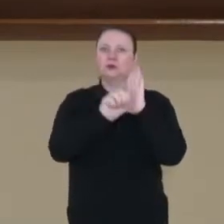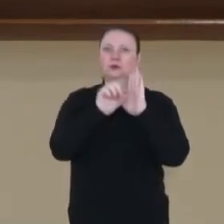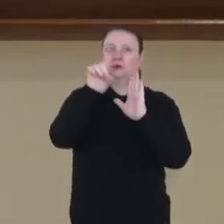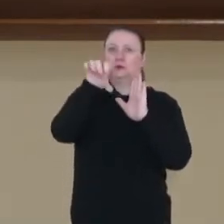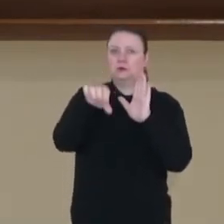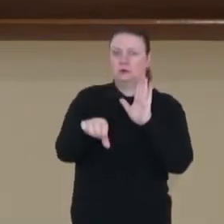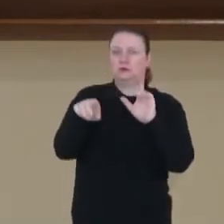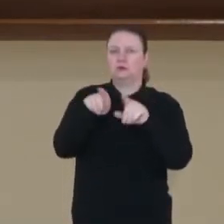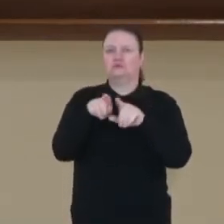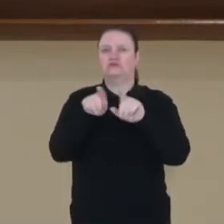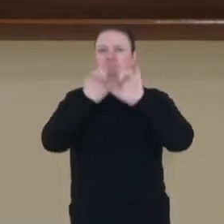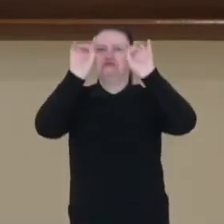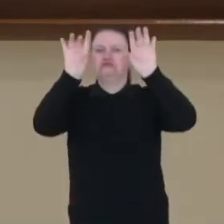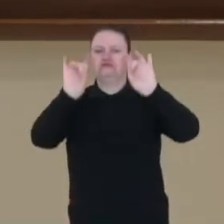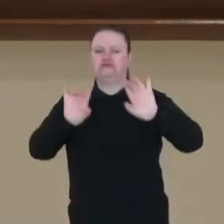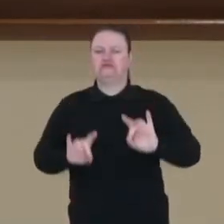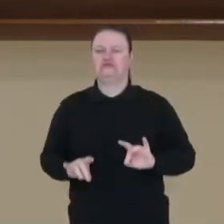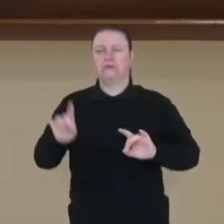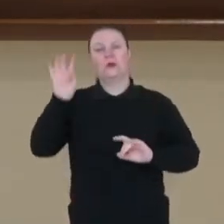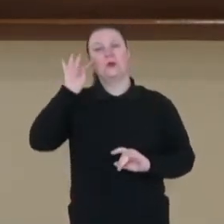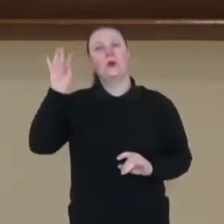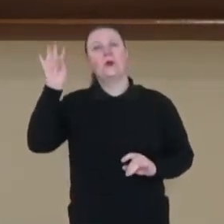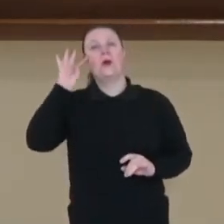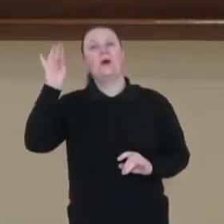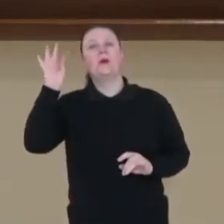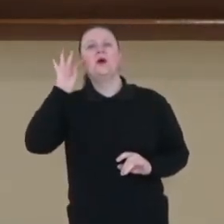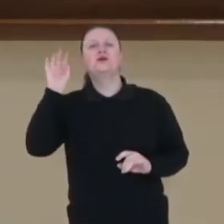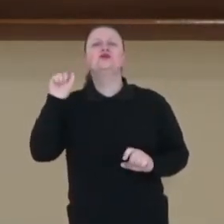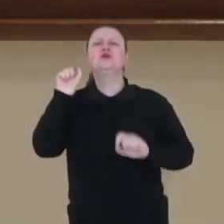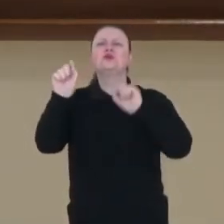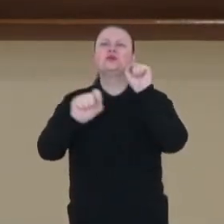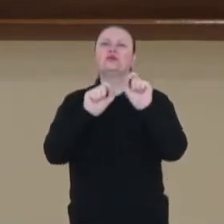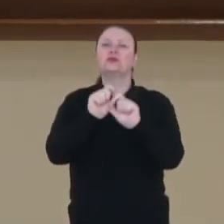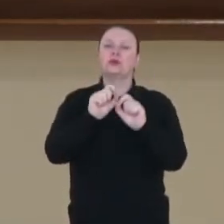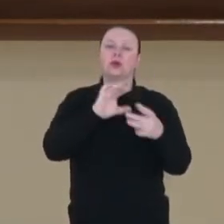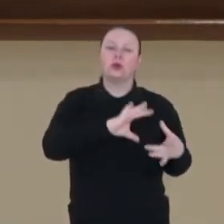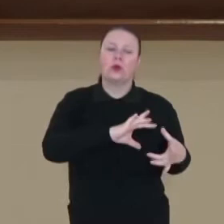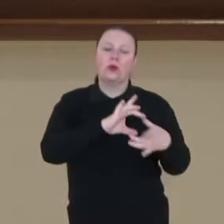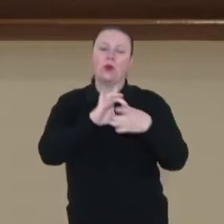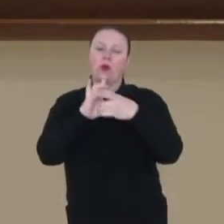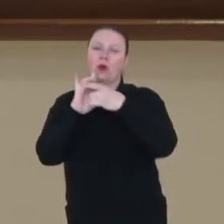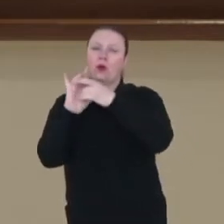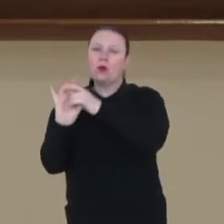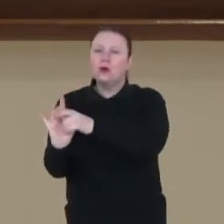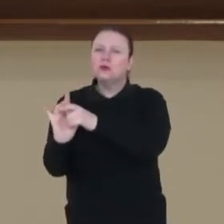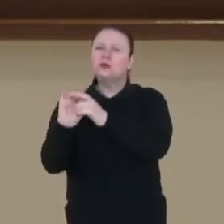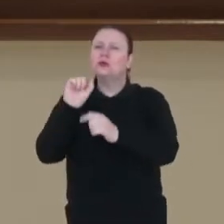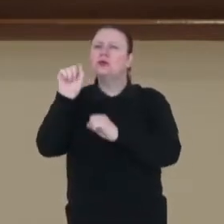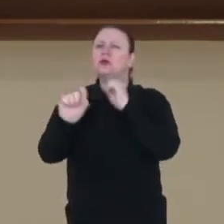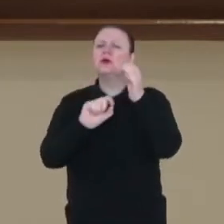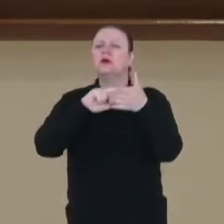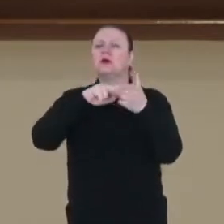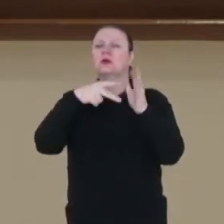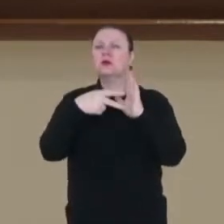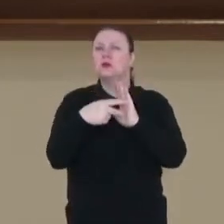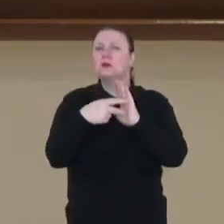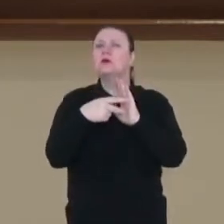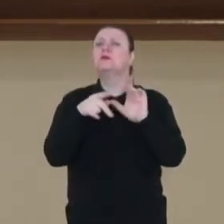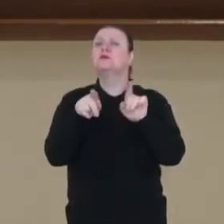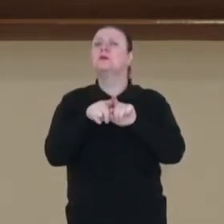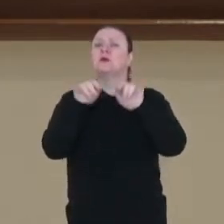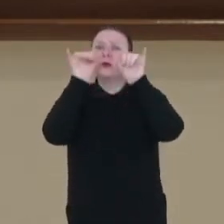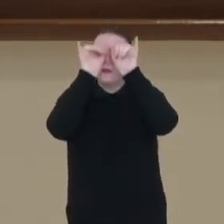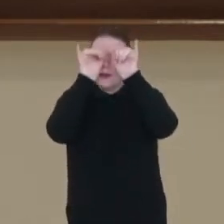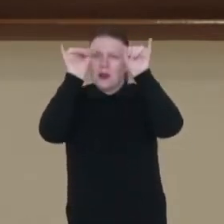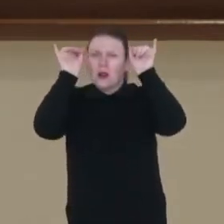a gente vai falar sobre uma teoria que fez parte do contexto do que foi o imperialismo e neocolonização